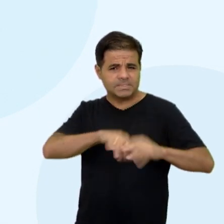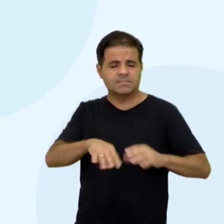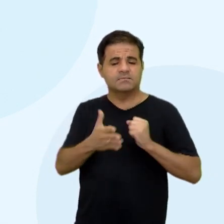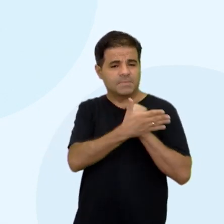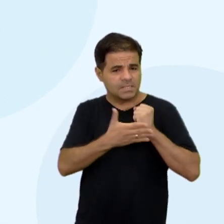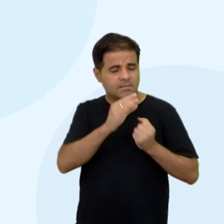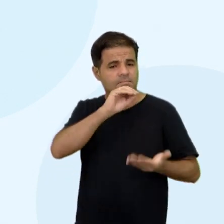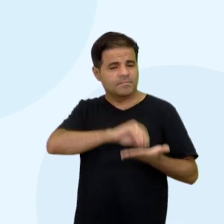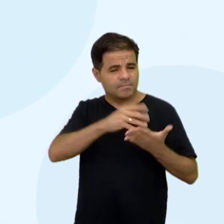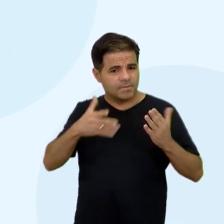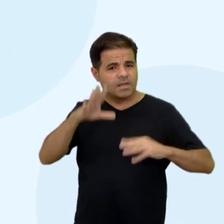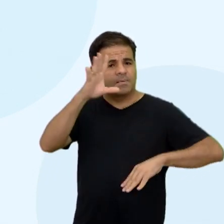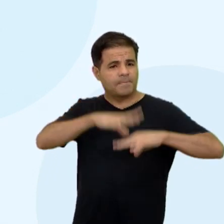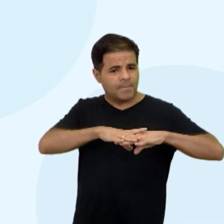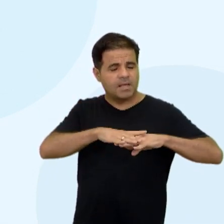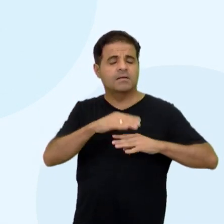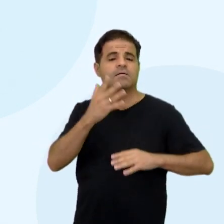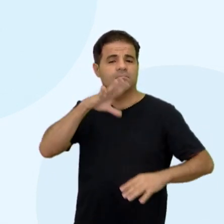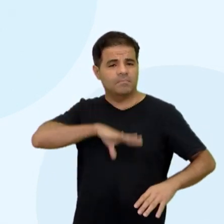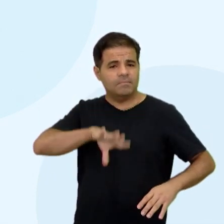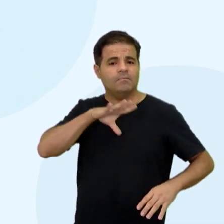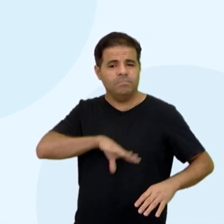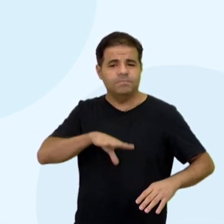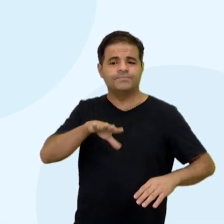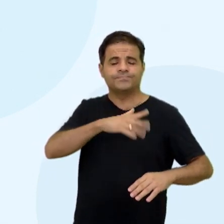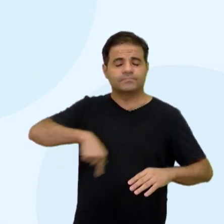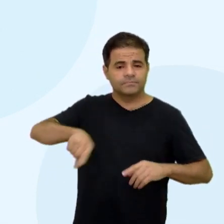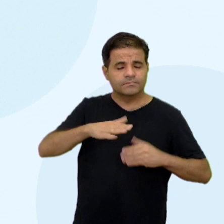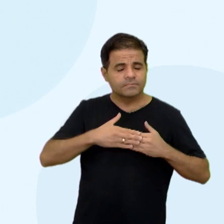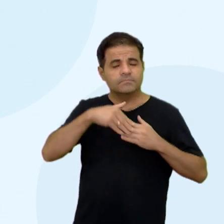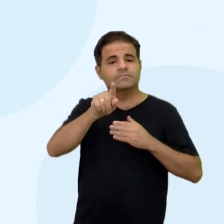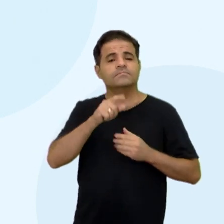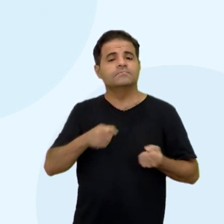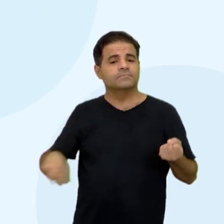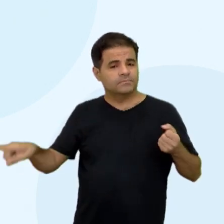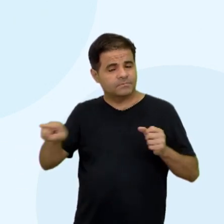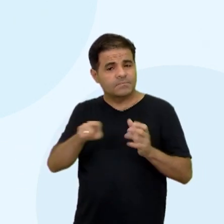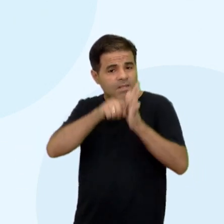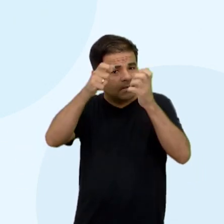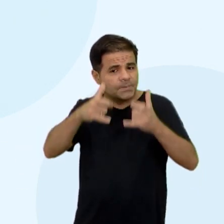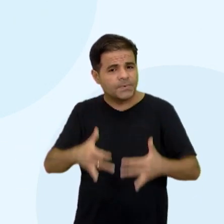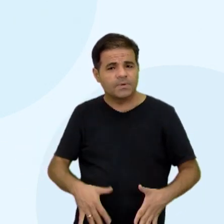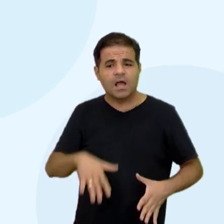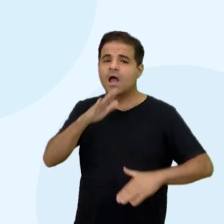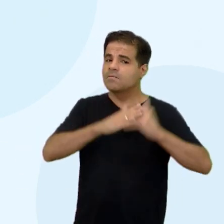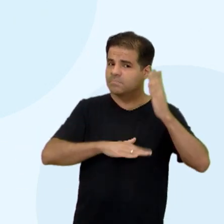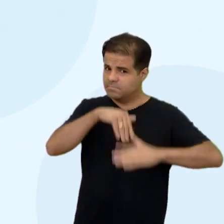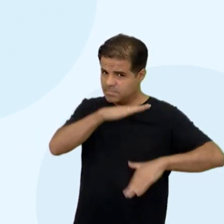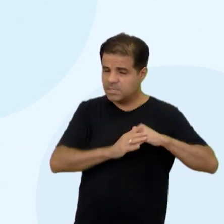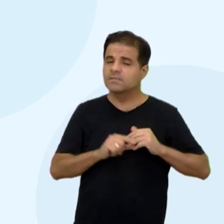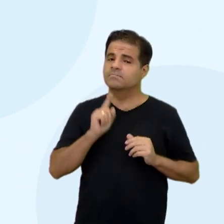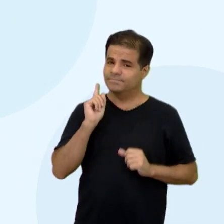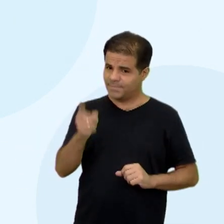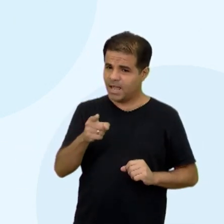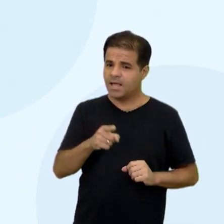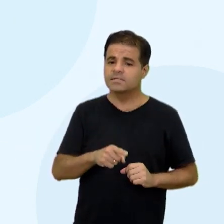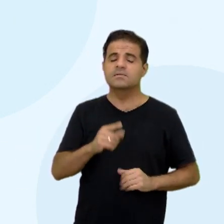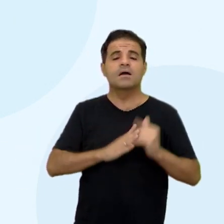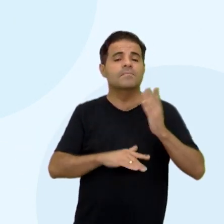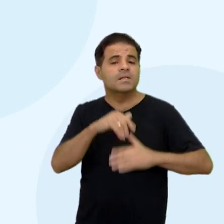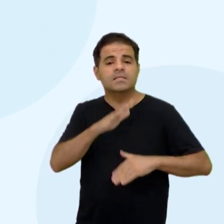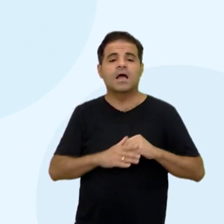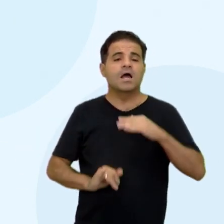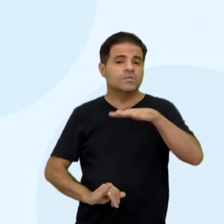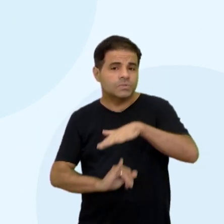de matemática, história, geografia, português. Então, quando a gente fala de formação geral básica, está falando dessas habilidades, né? E habilidades do